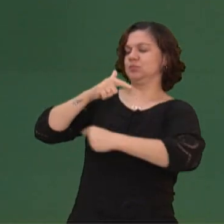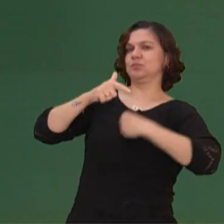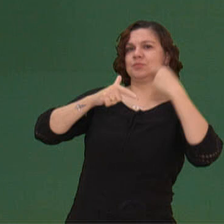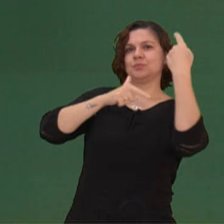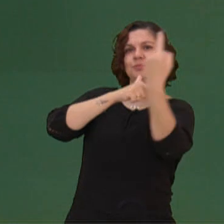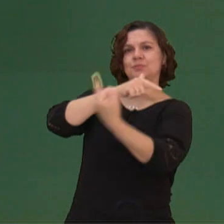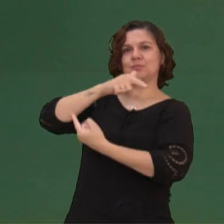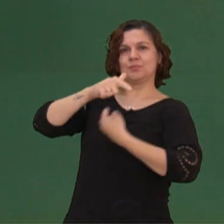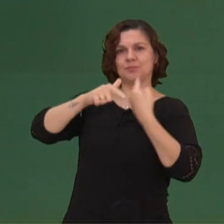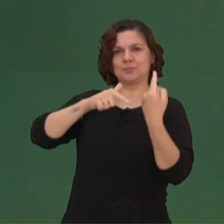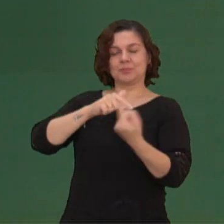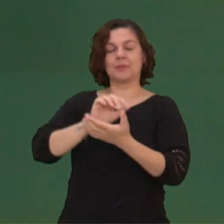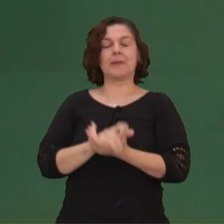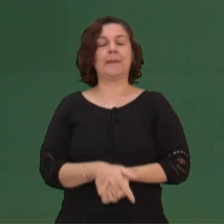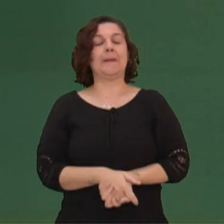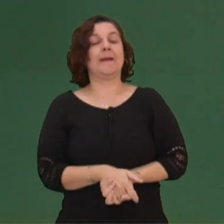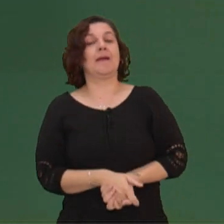frase